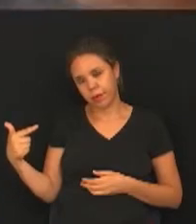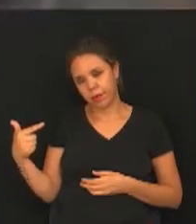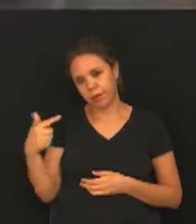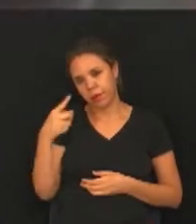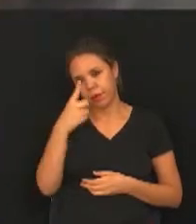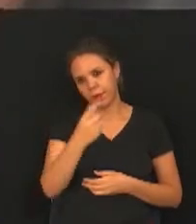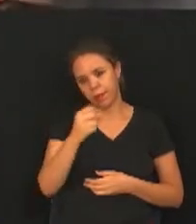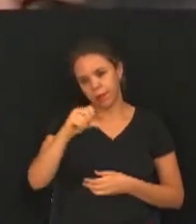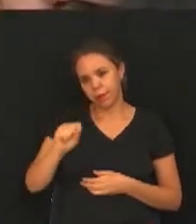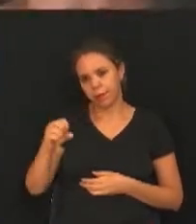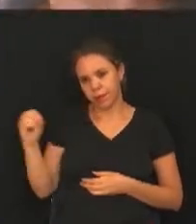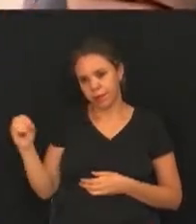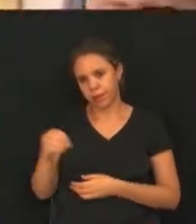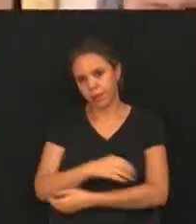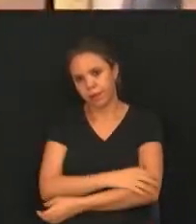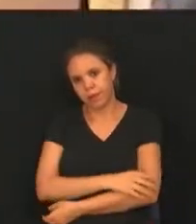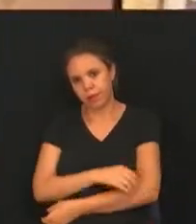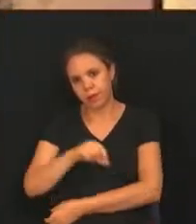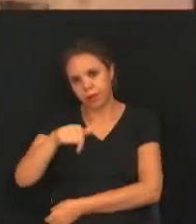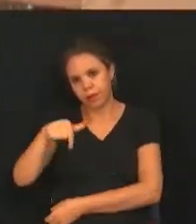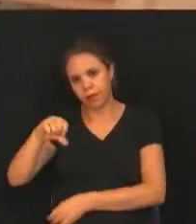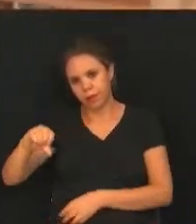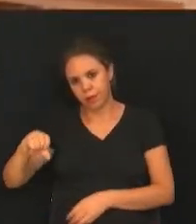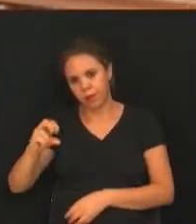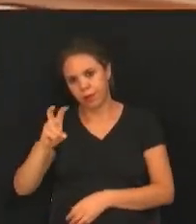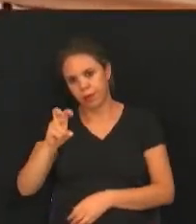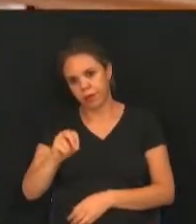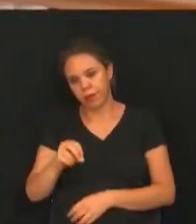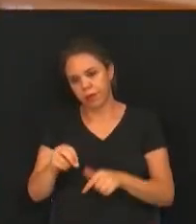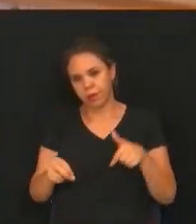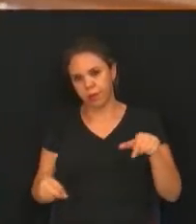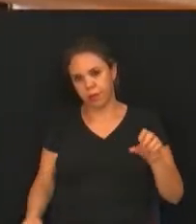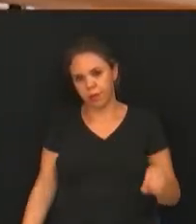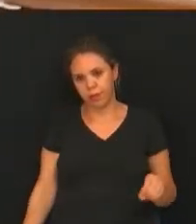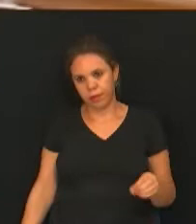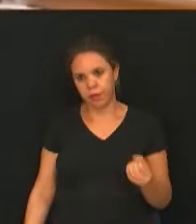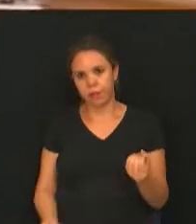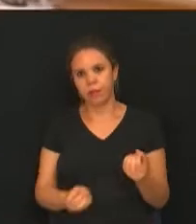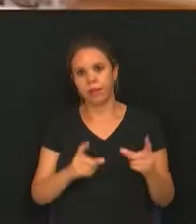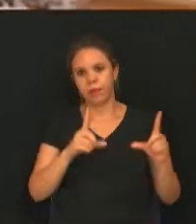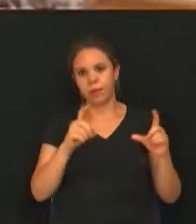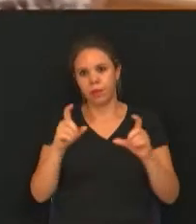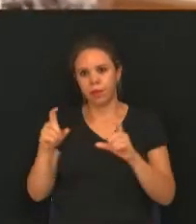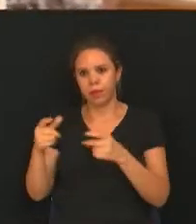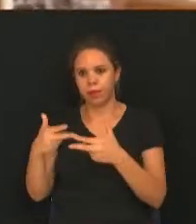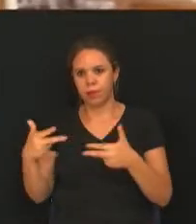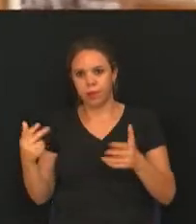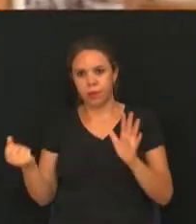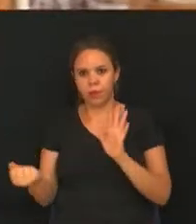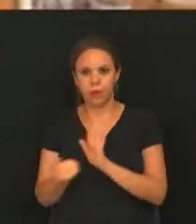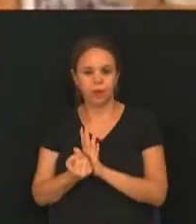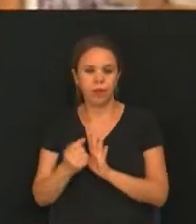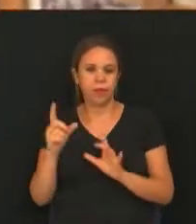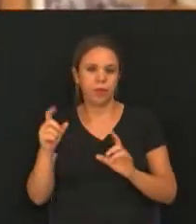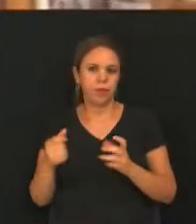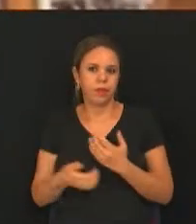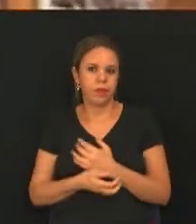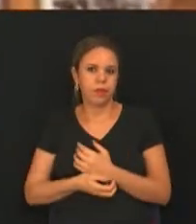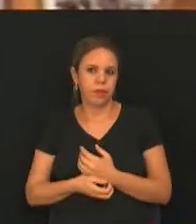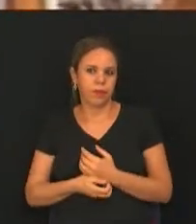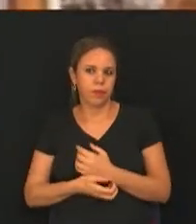1980, 79, da década de 50, 70, com foto, com fatos registrados.